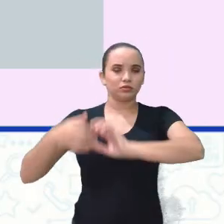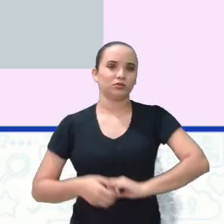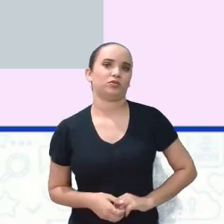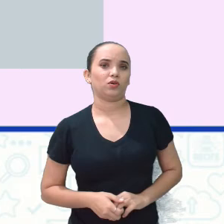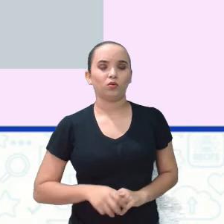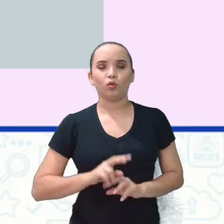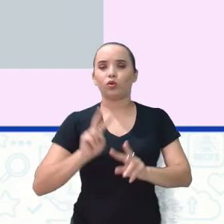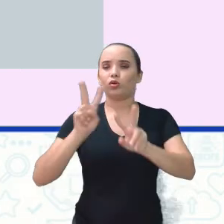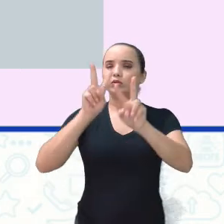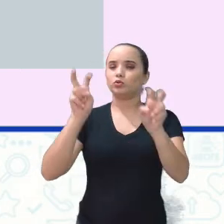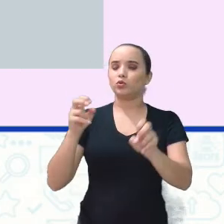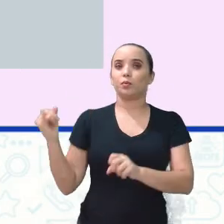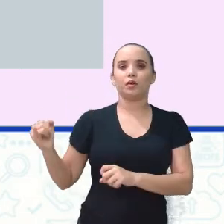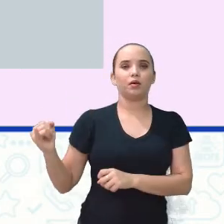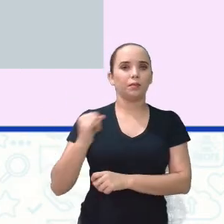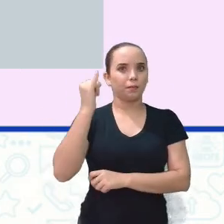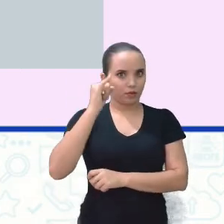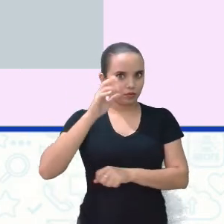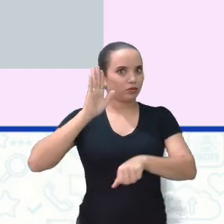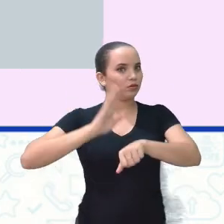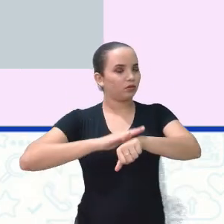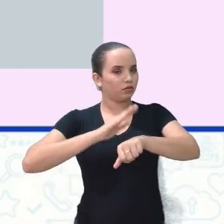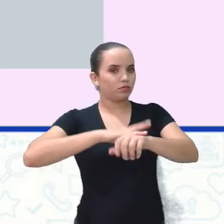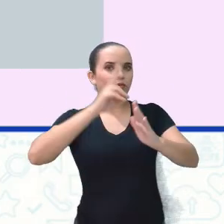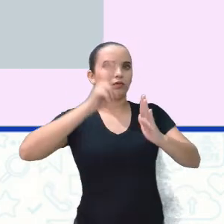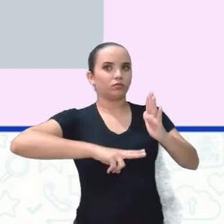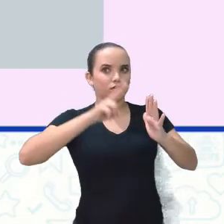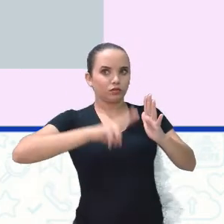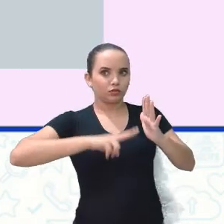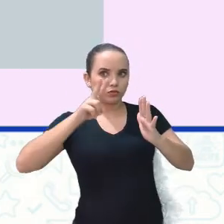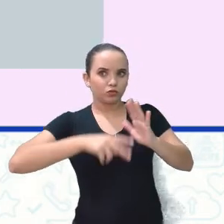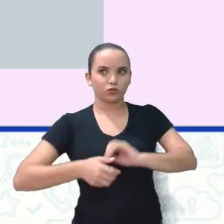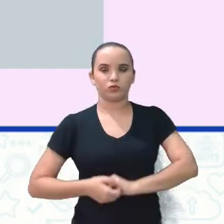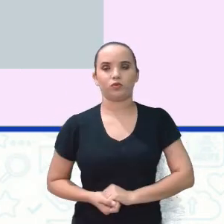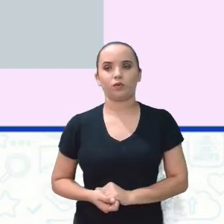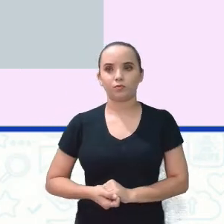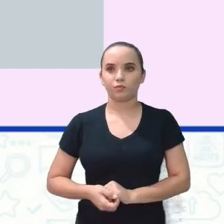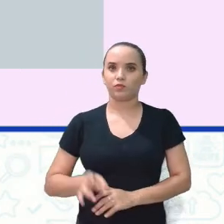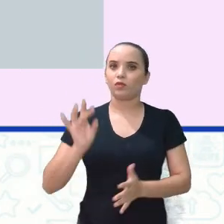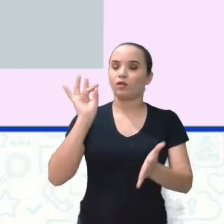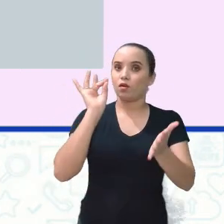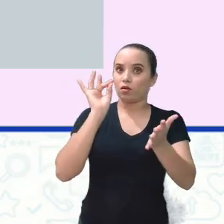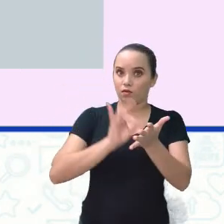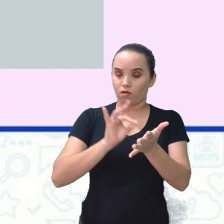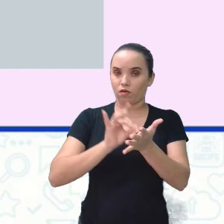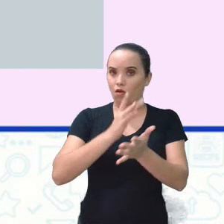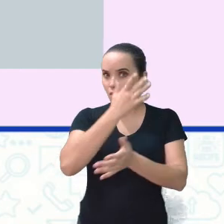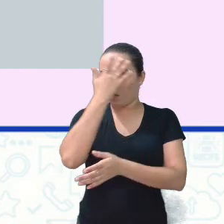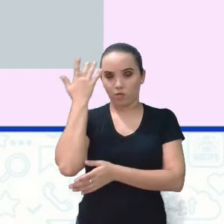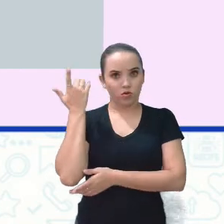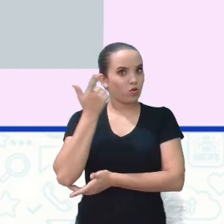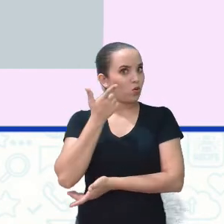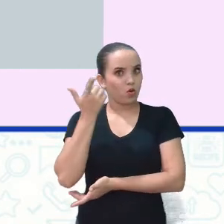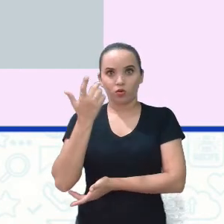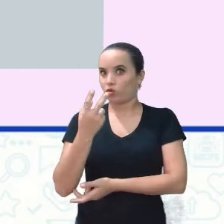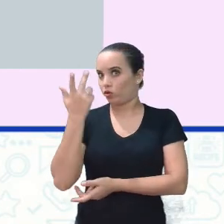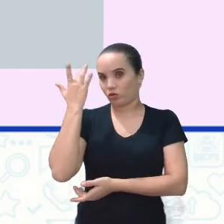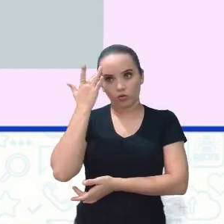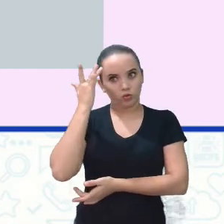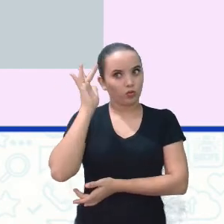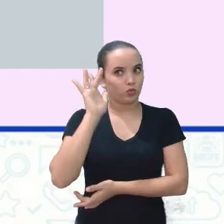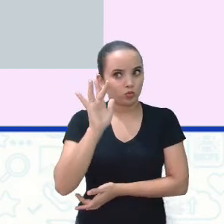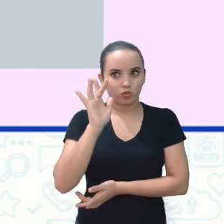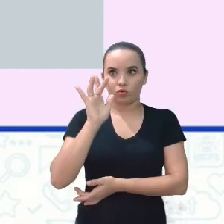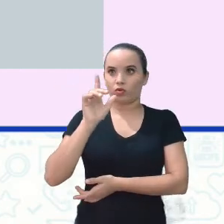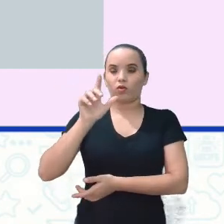a importância da leitura. Os verdadeiros analfabetos são os que